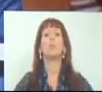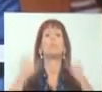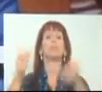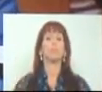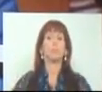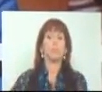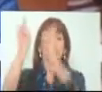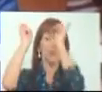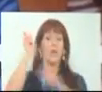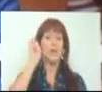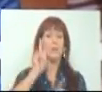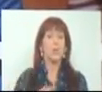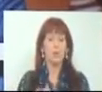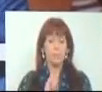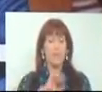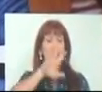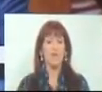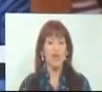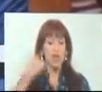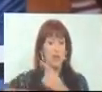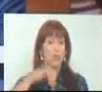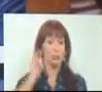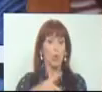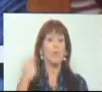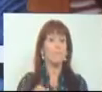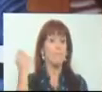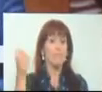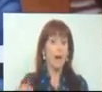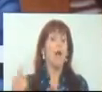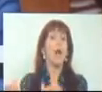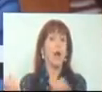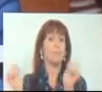que se seguem e principalmente os nossos filhos e as gerações futuras.